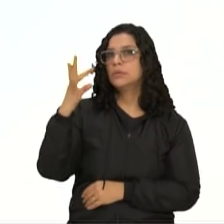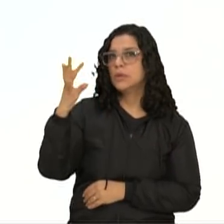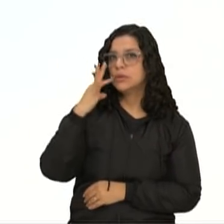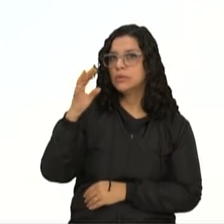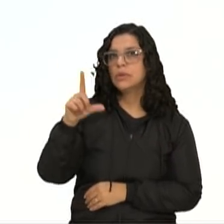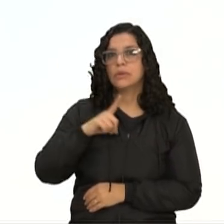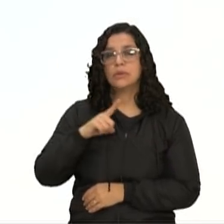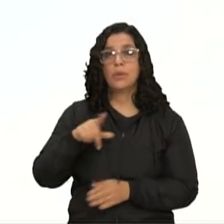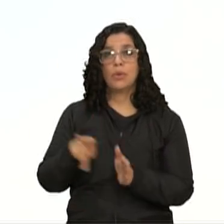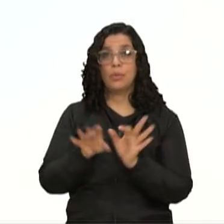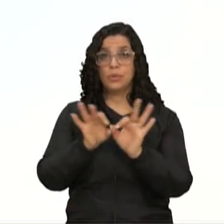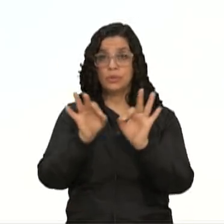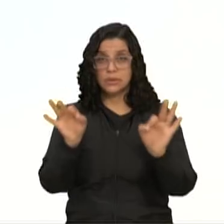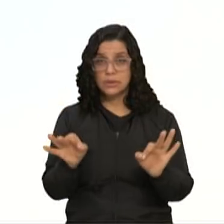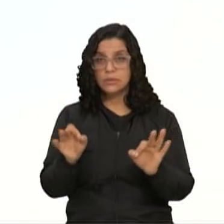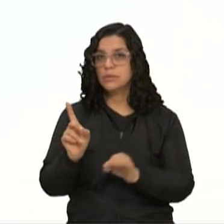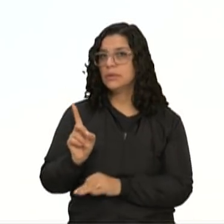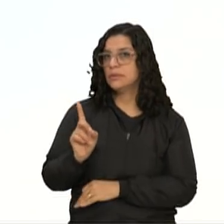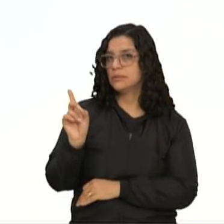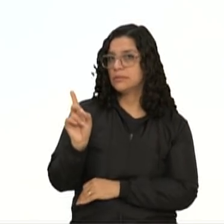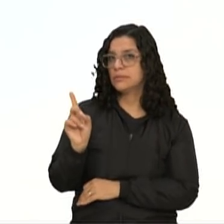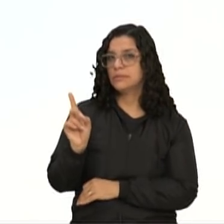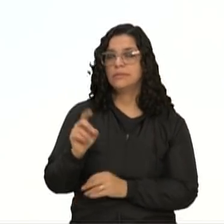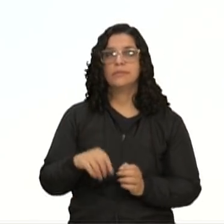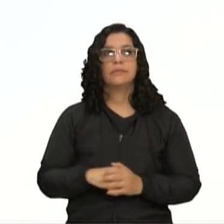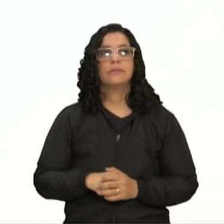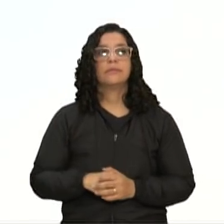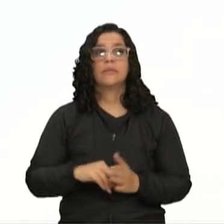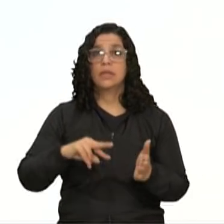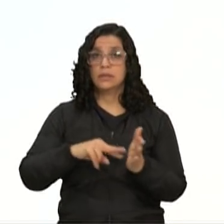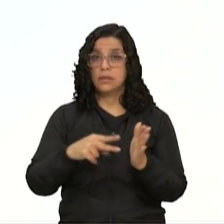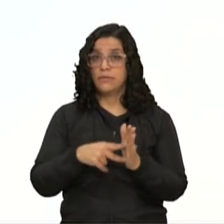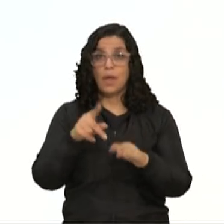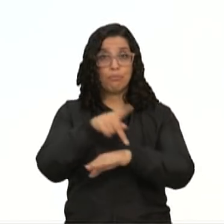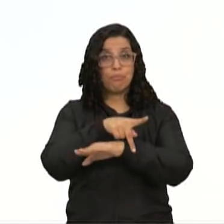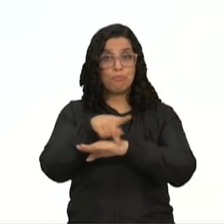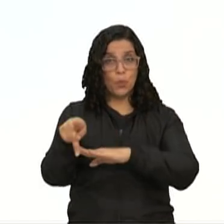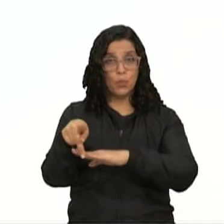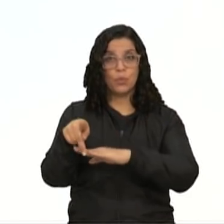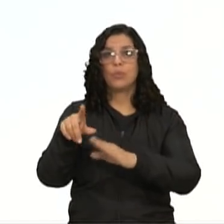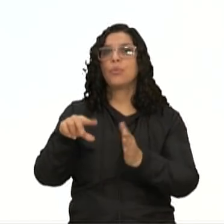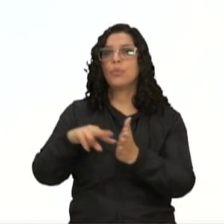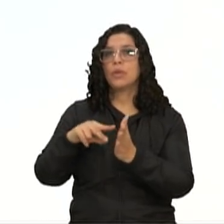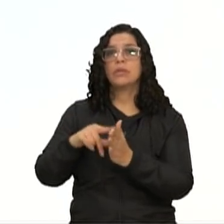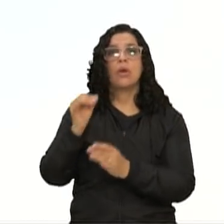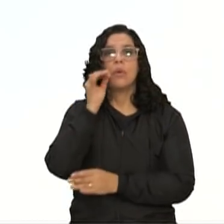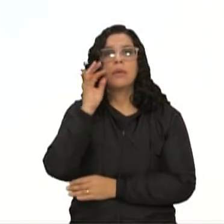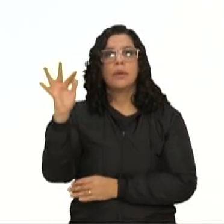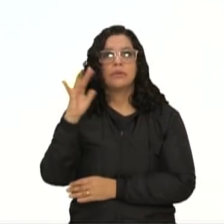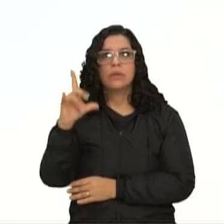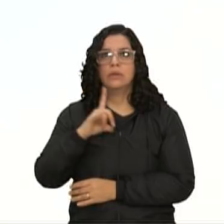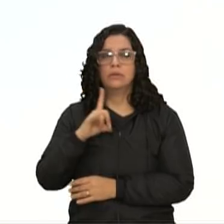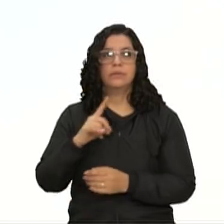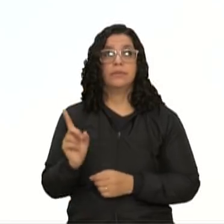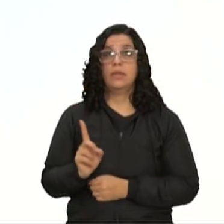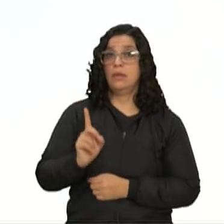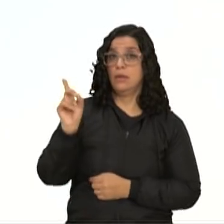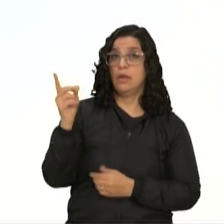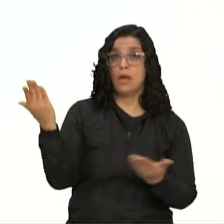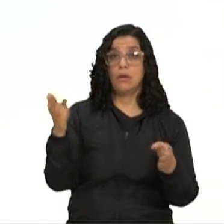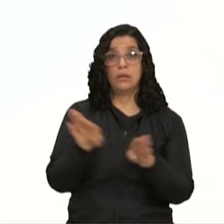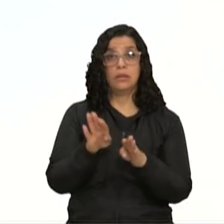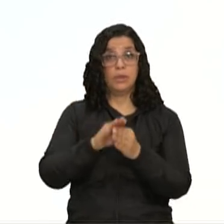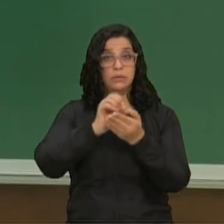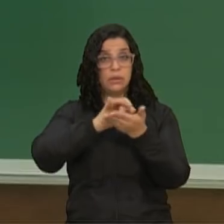imaginário simples, né? Só a parte imaginária. Então, puro, que a gente chama imaginário puro. Agora nós vamos aplicar